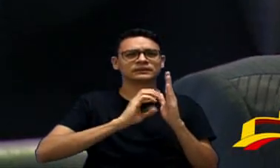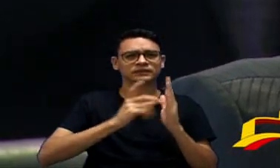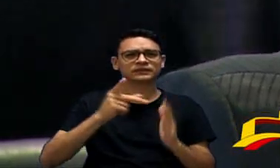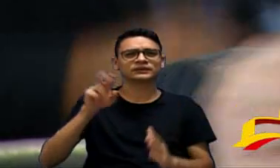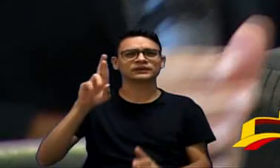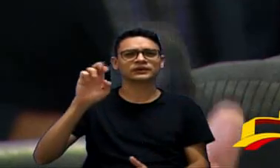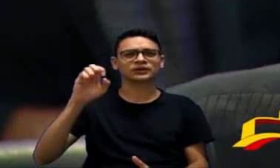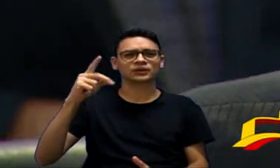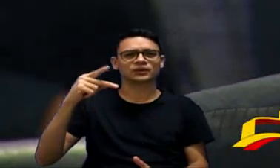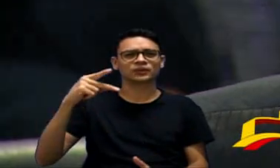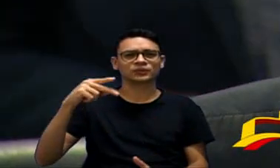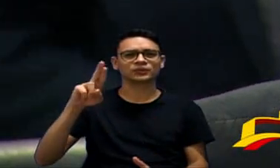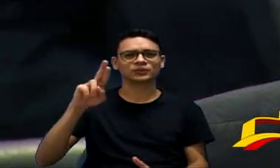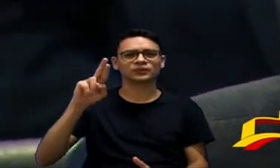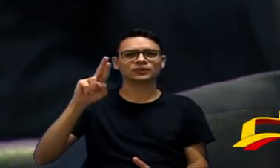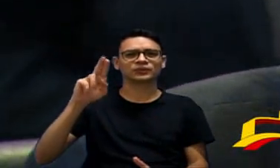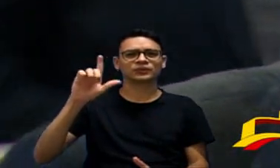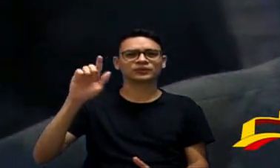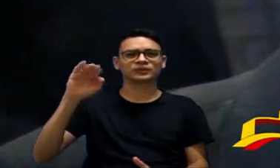senhor presidente.